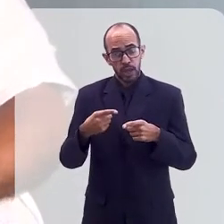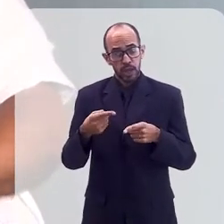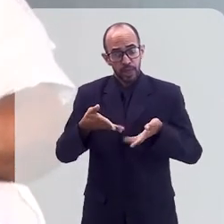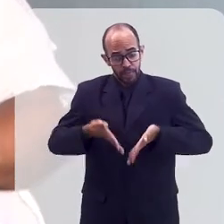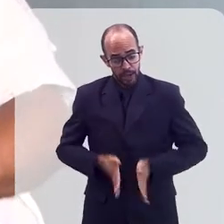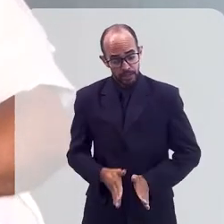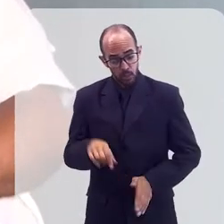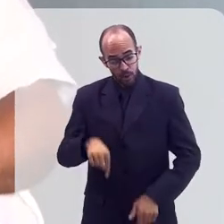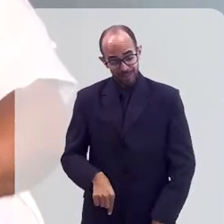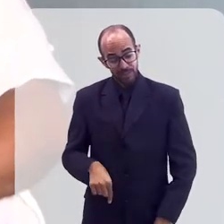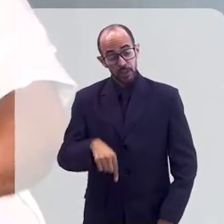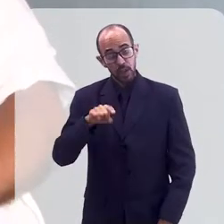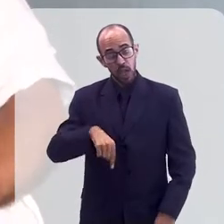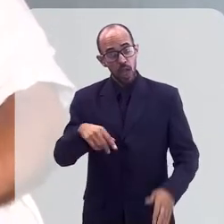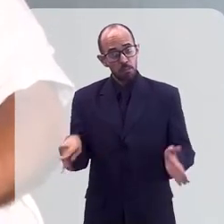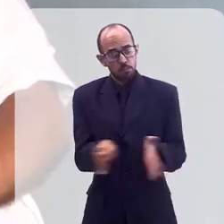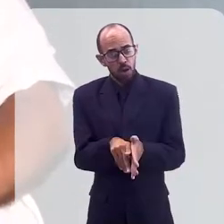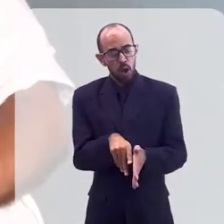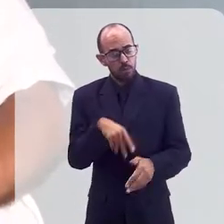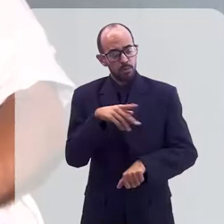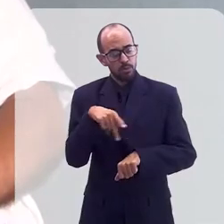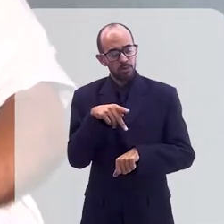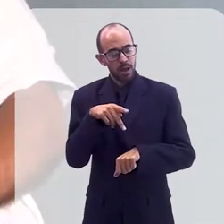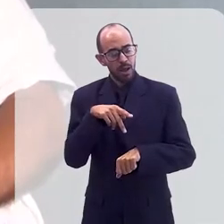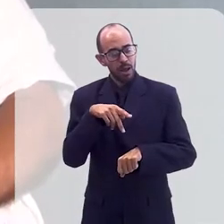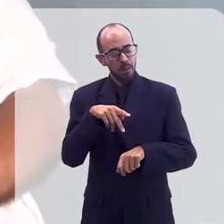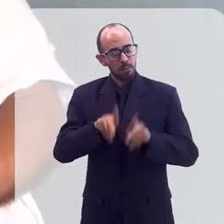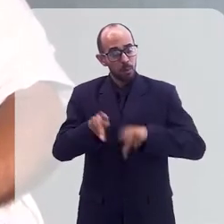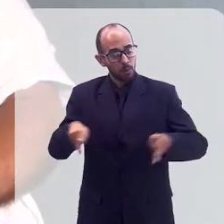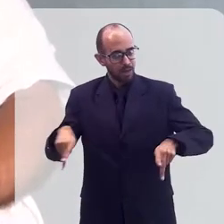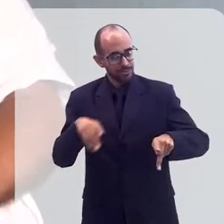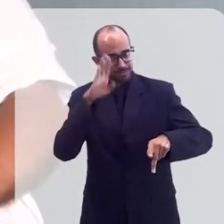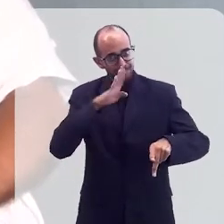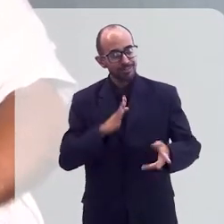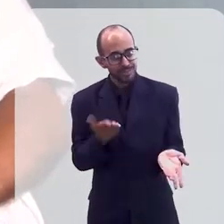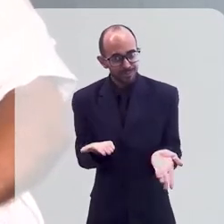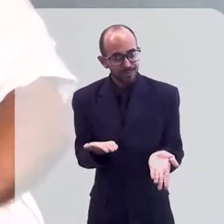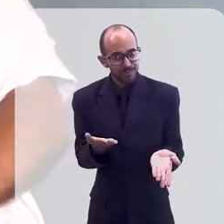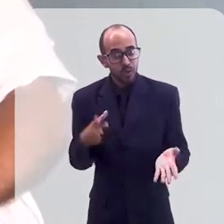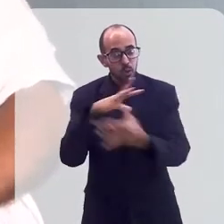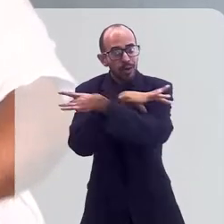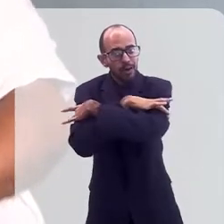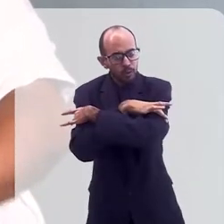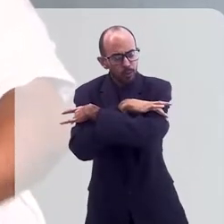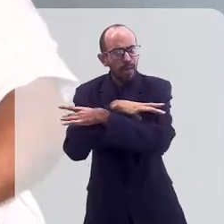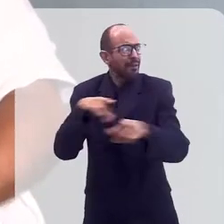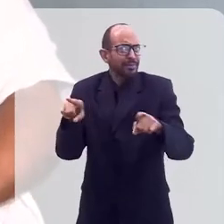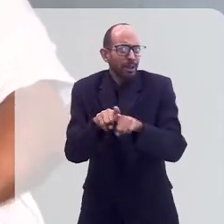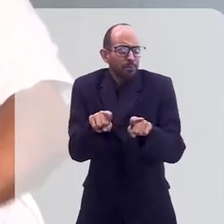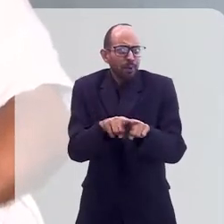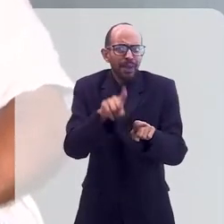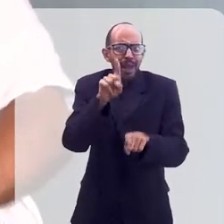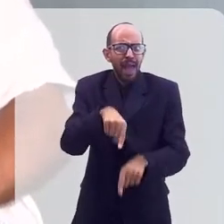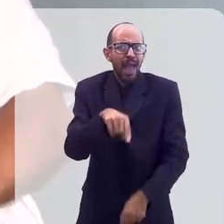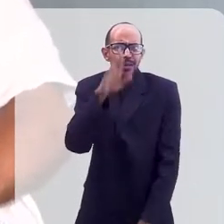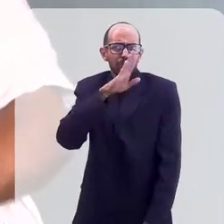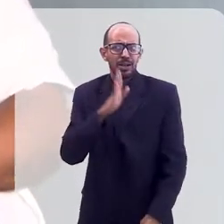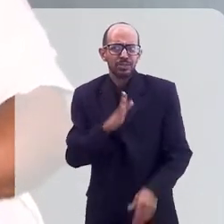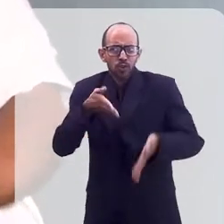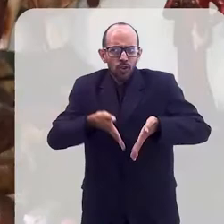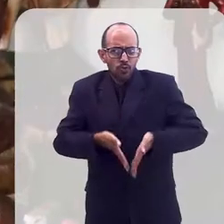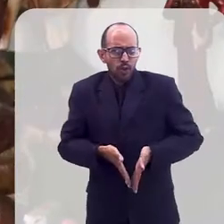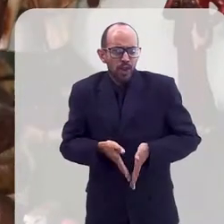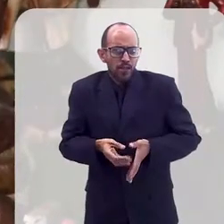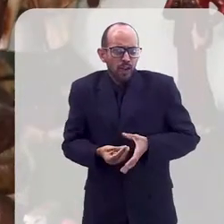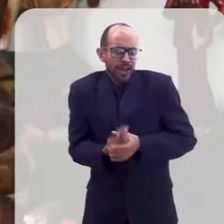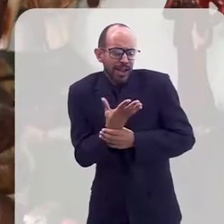contas, quem nasce no Brasil, brasileiro é, né? Então, assim, o candomblé também é Brasil, ele não é africano, ele nasceu